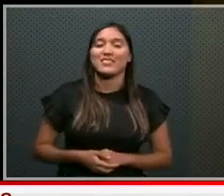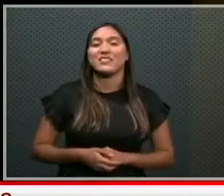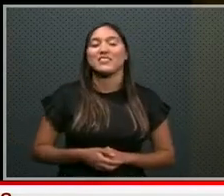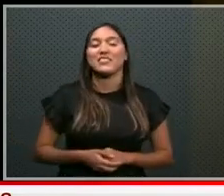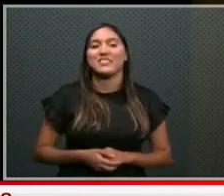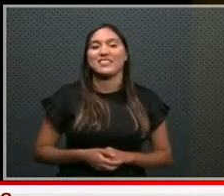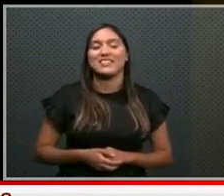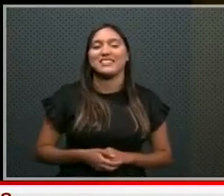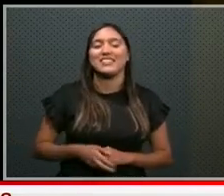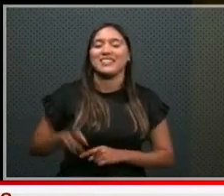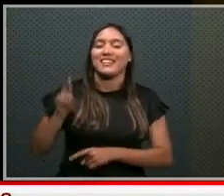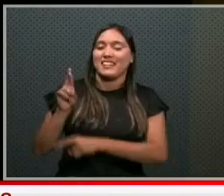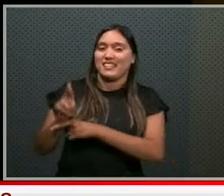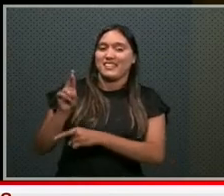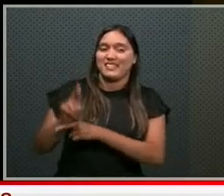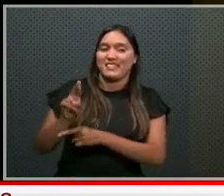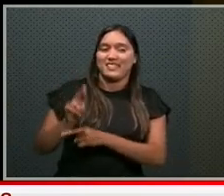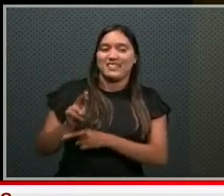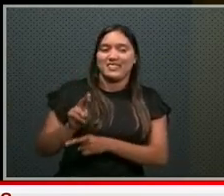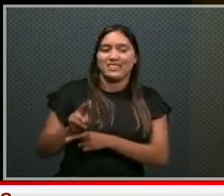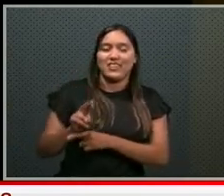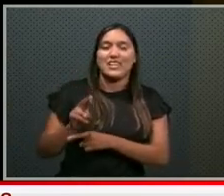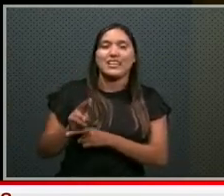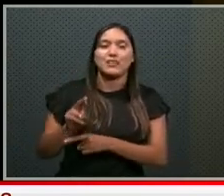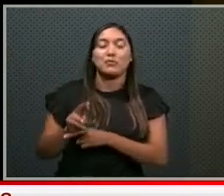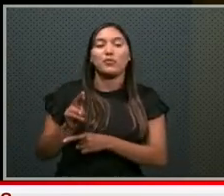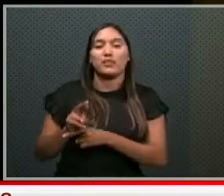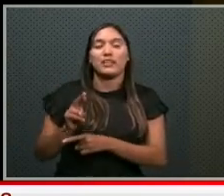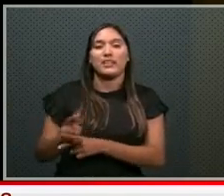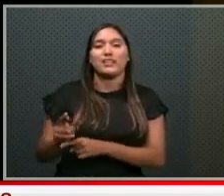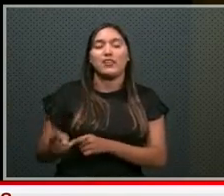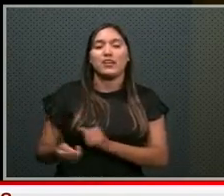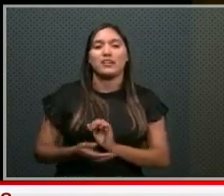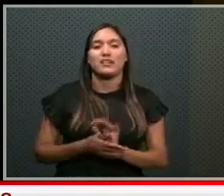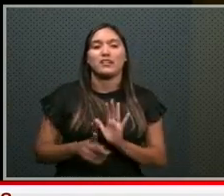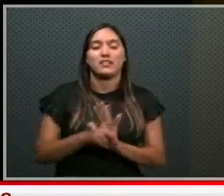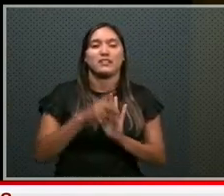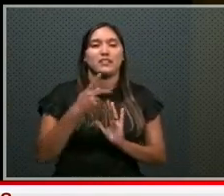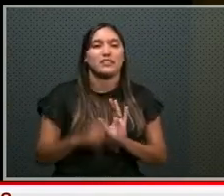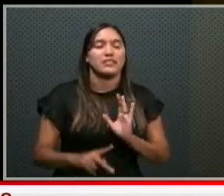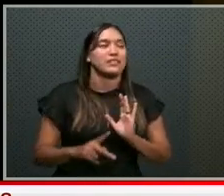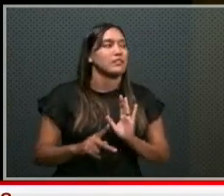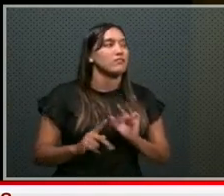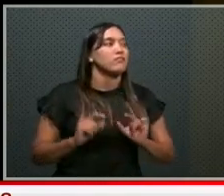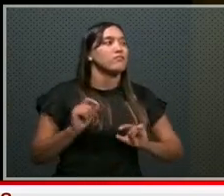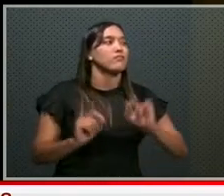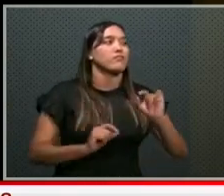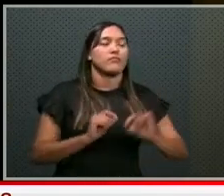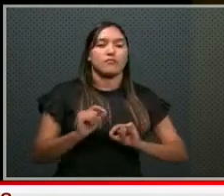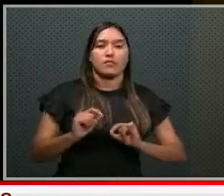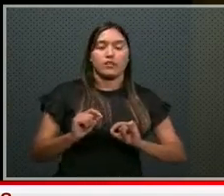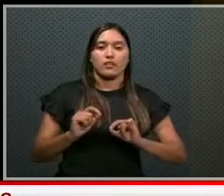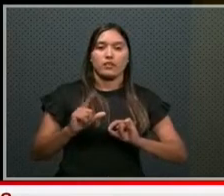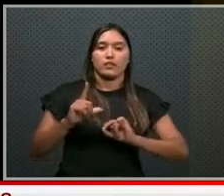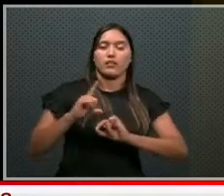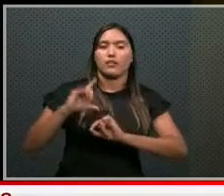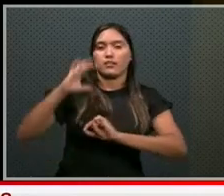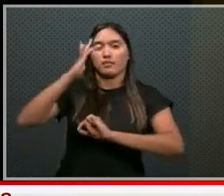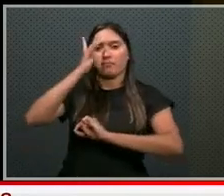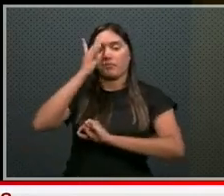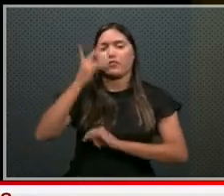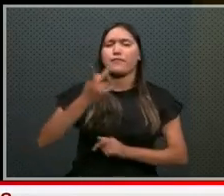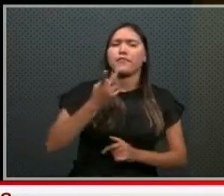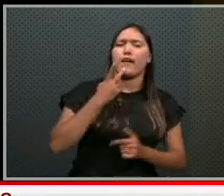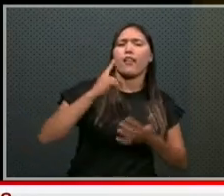e é a maior maior ativo natural que o mundo tem que é só floresta e fica os besta lá falando aquela